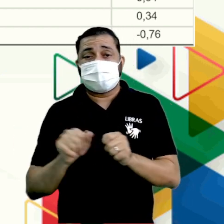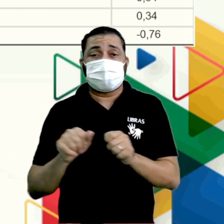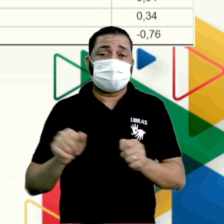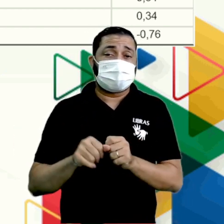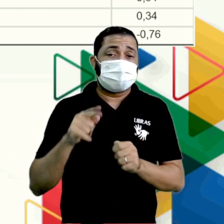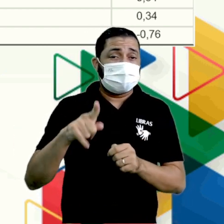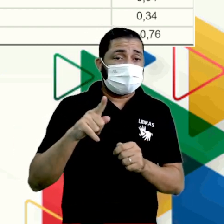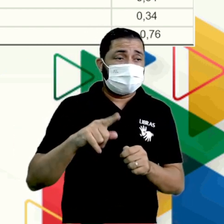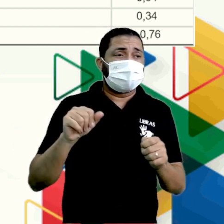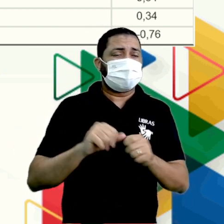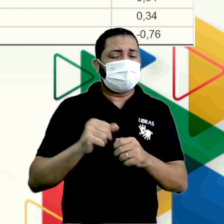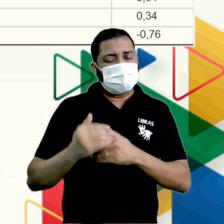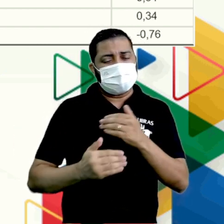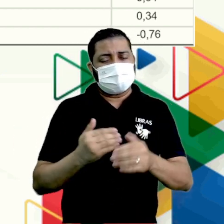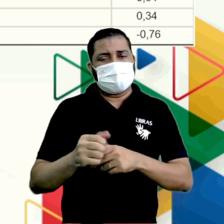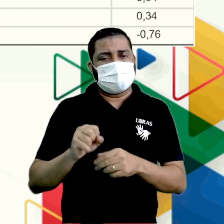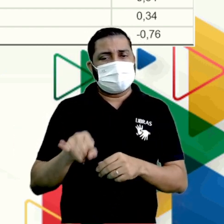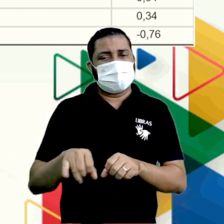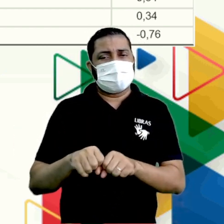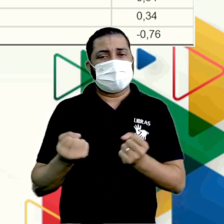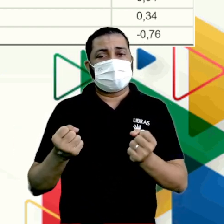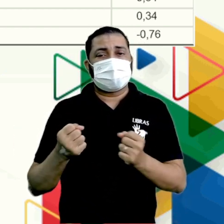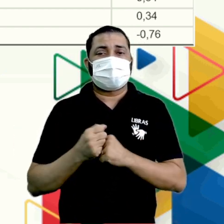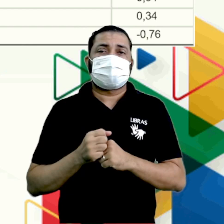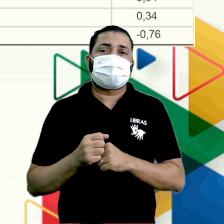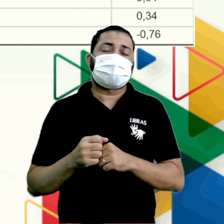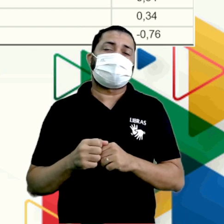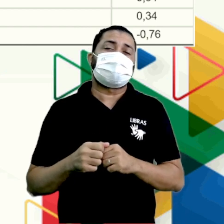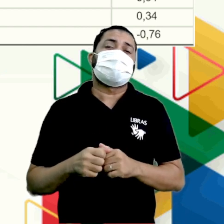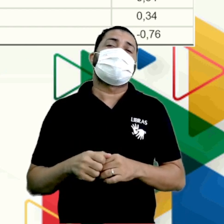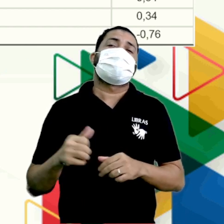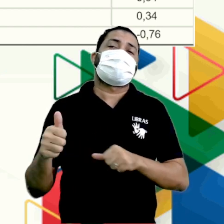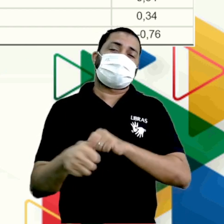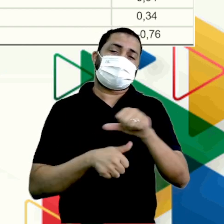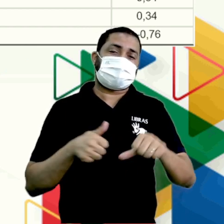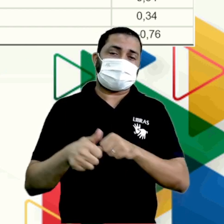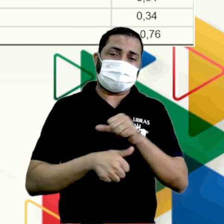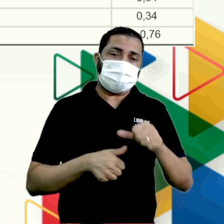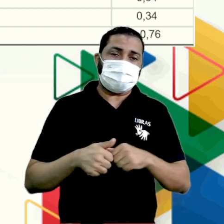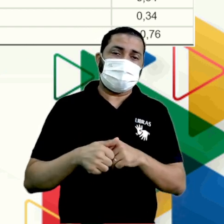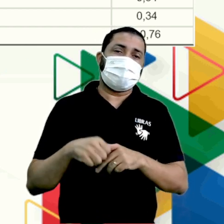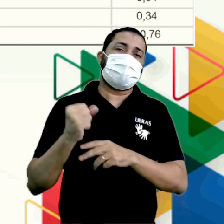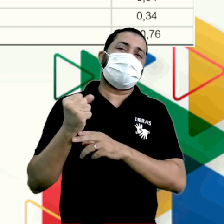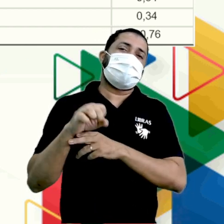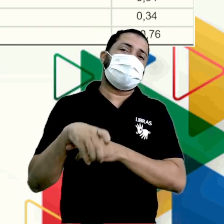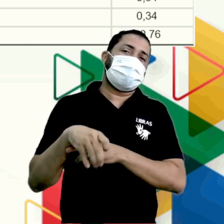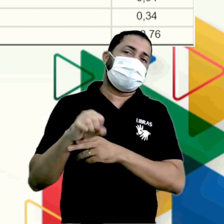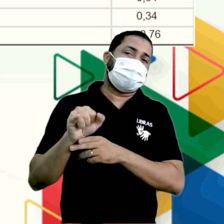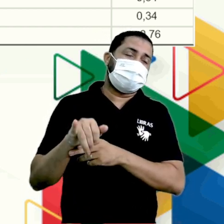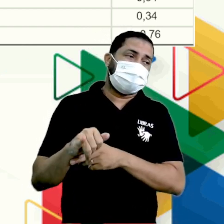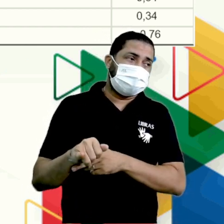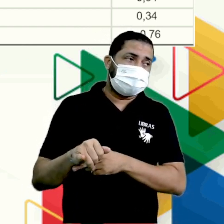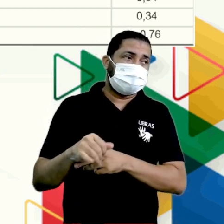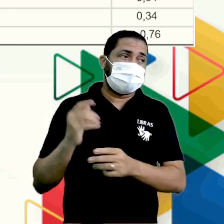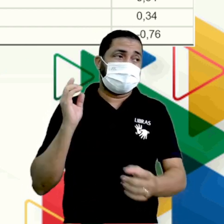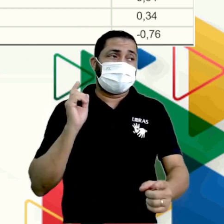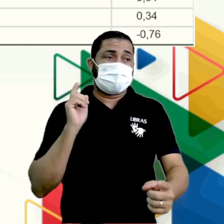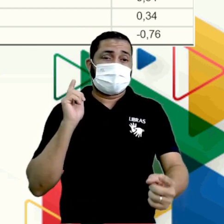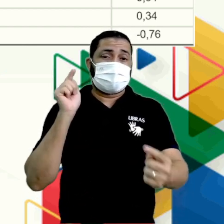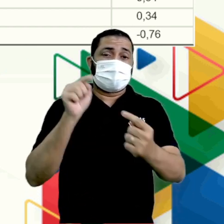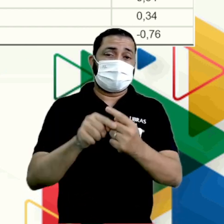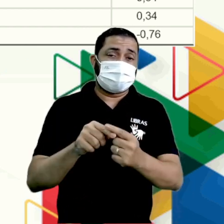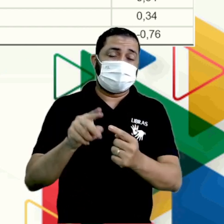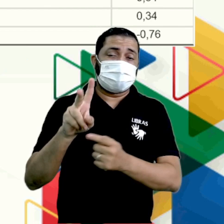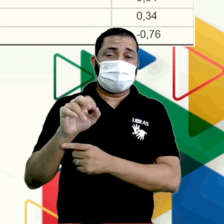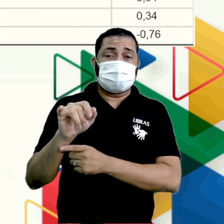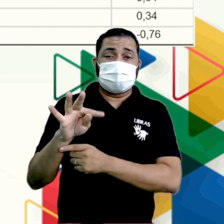equipamento funcionar sem queimar o seu circuito. Então, a gente troca as semicélulas para alcançar a